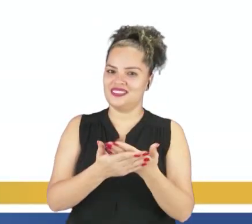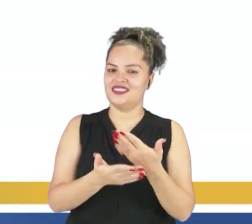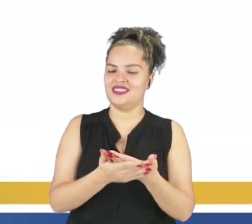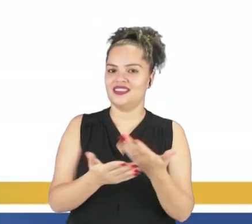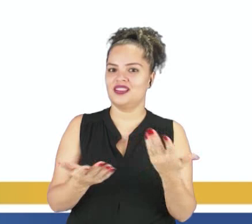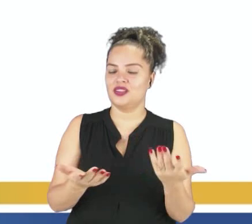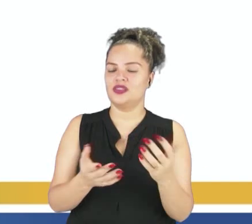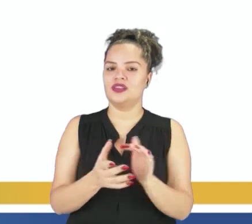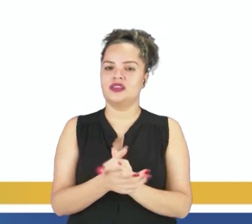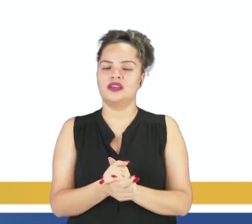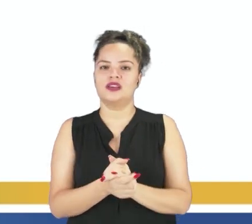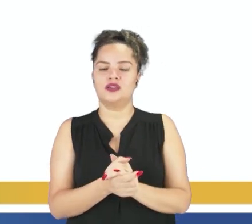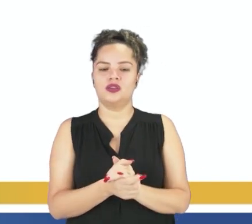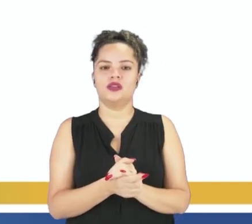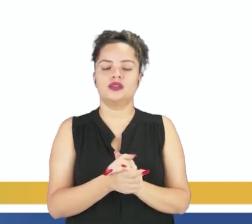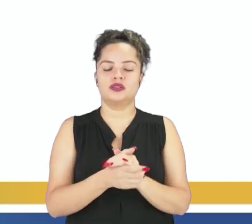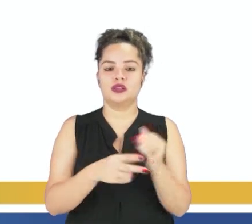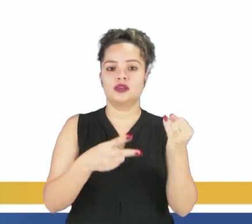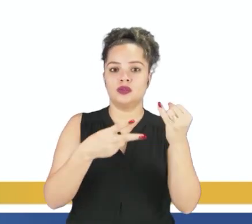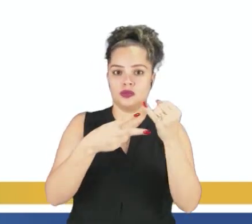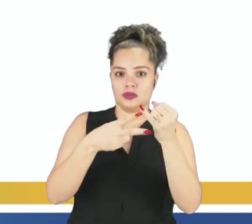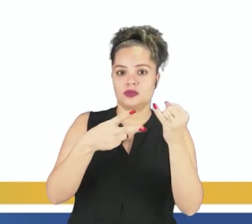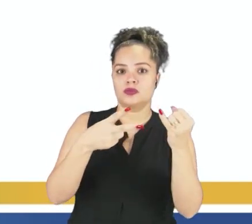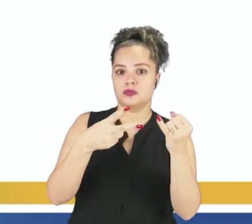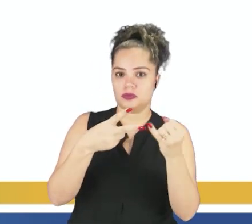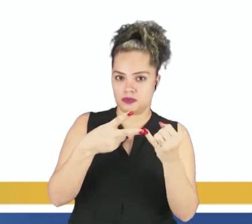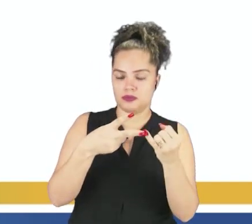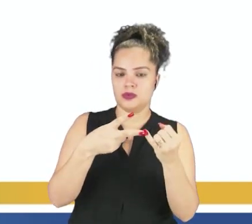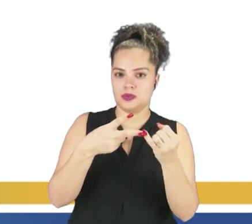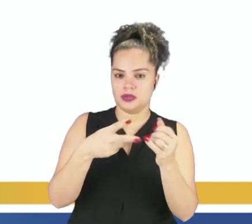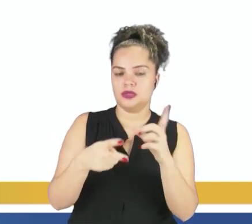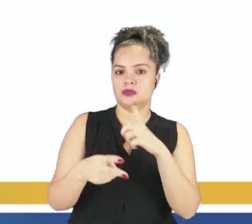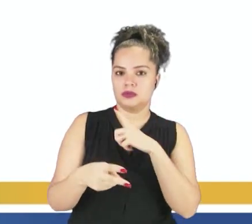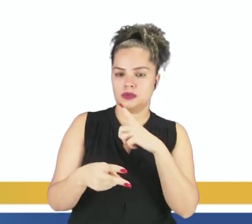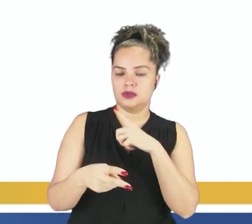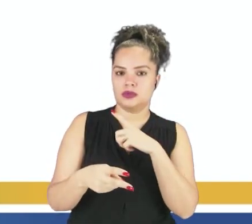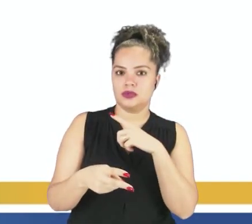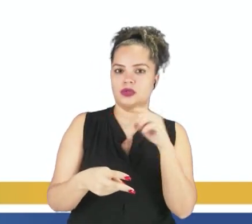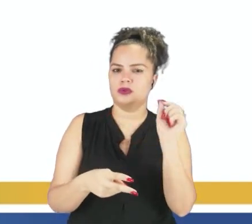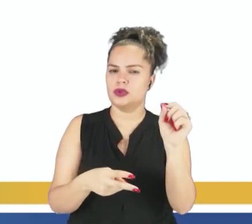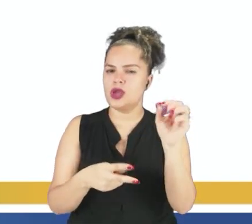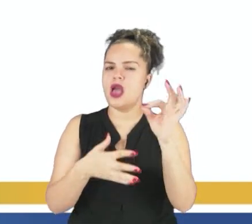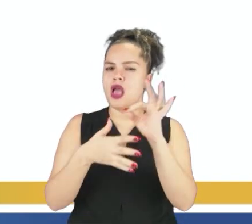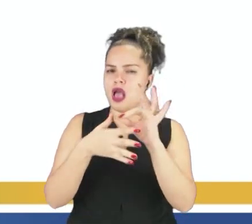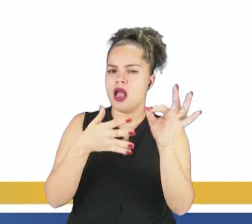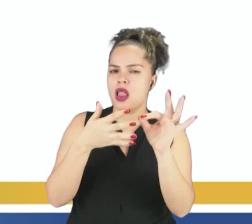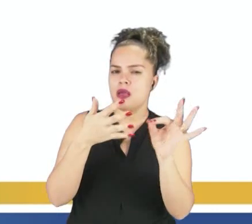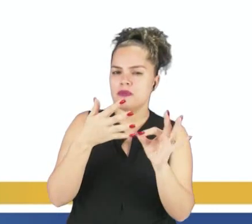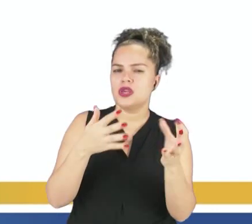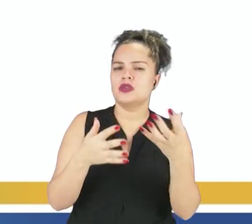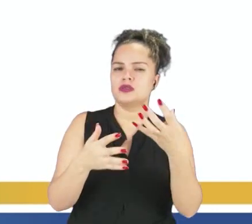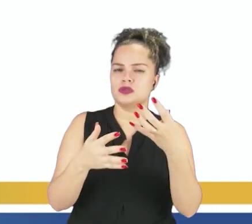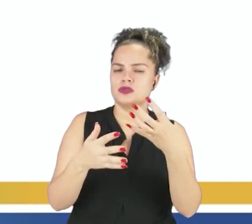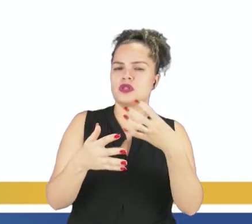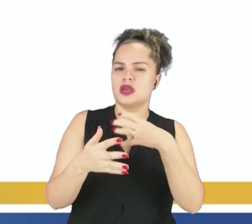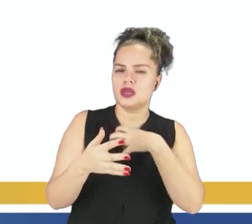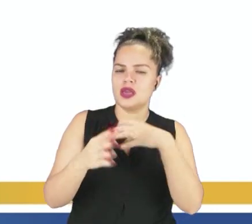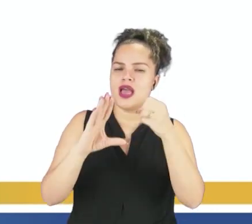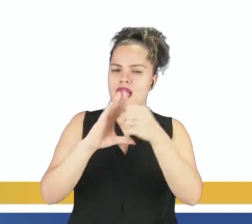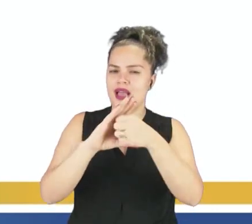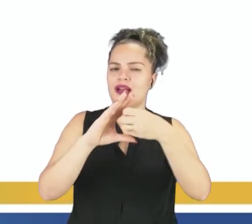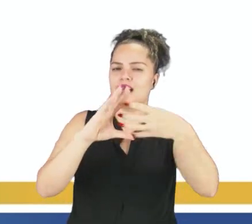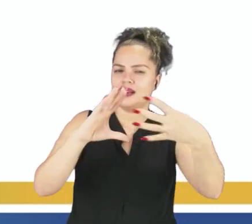falamos também na aula anterior que os polígonos, pessoal, eles possuem alguns elementos, algumas características,